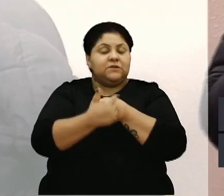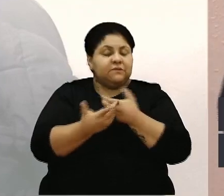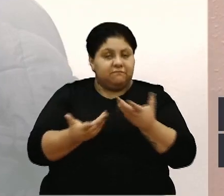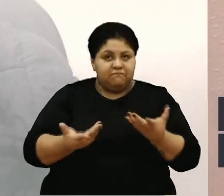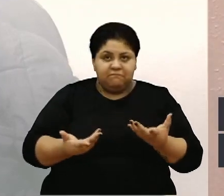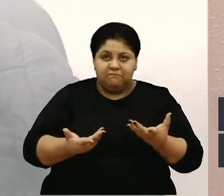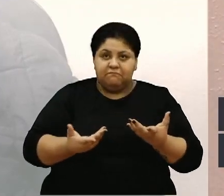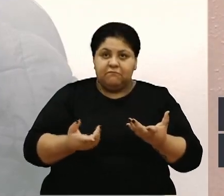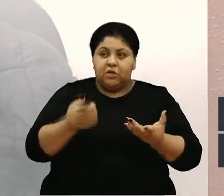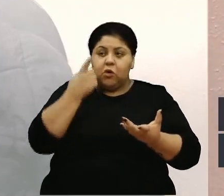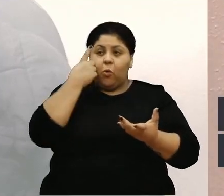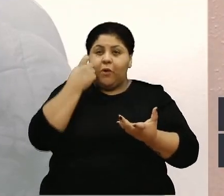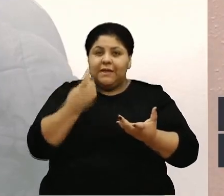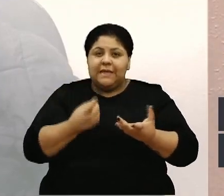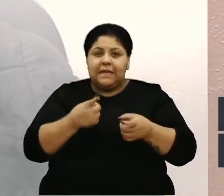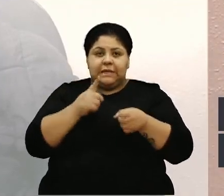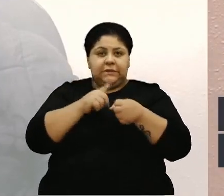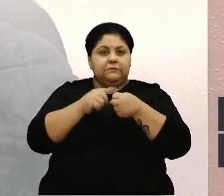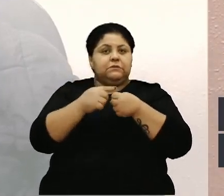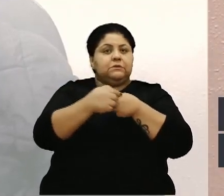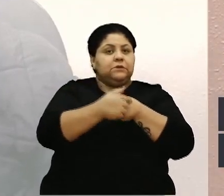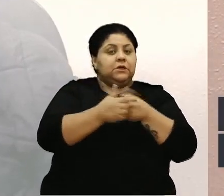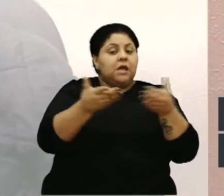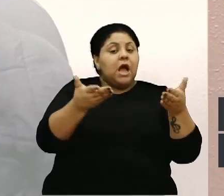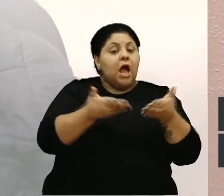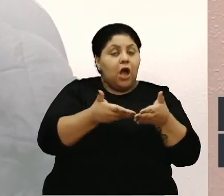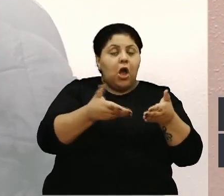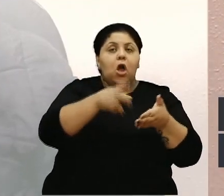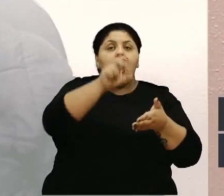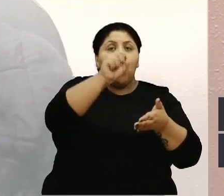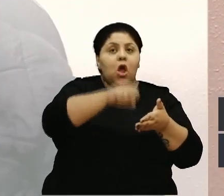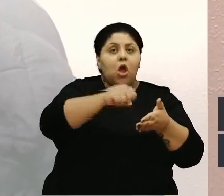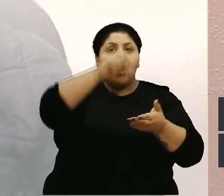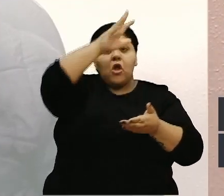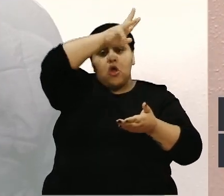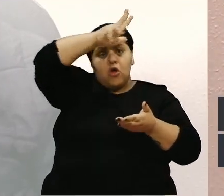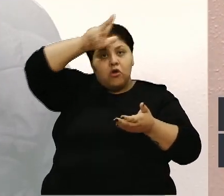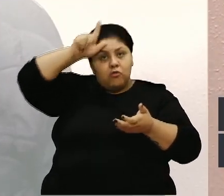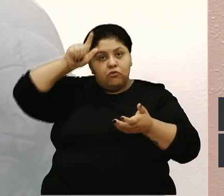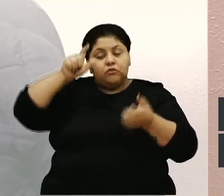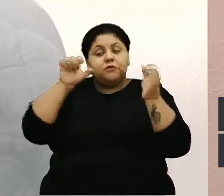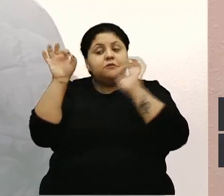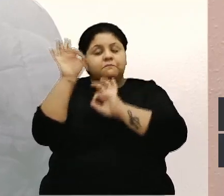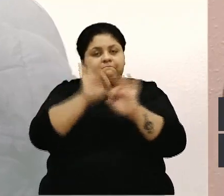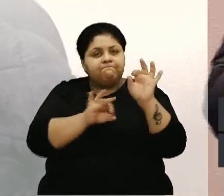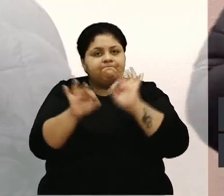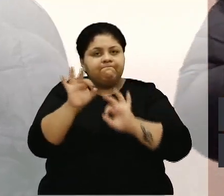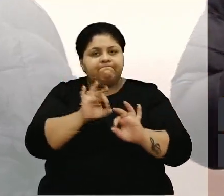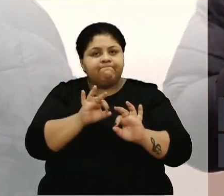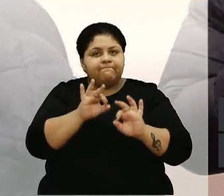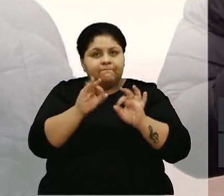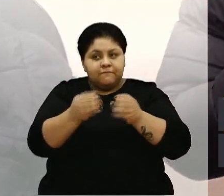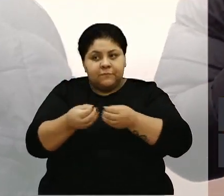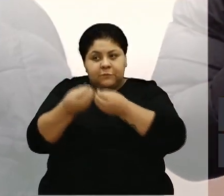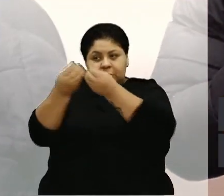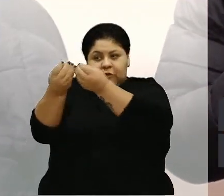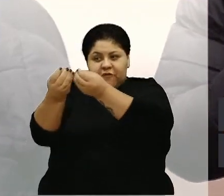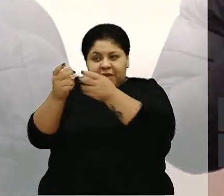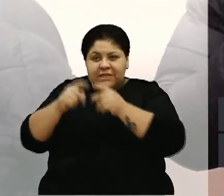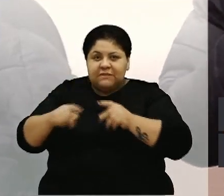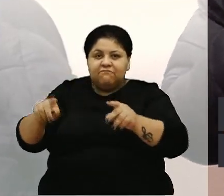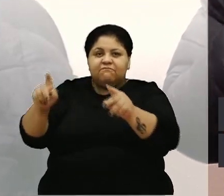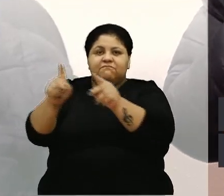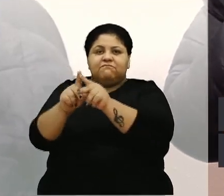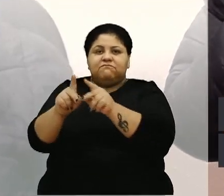o interesse pela sua cidade, vai ter, a partir de agora, os municípios têm que se preparar, inclusive, para oferecer para a sua população